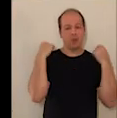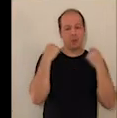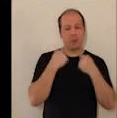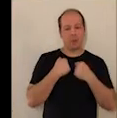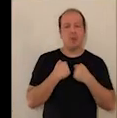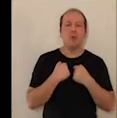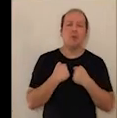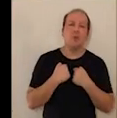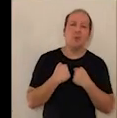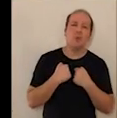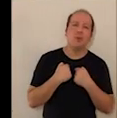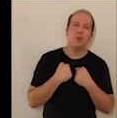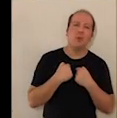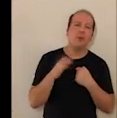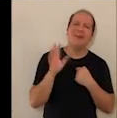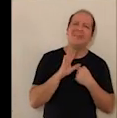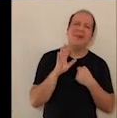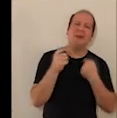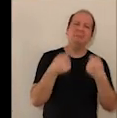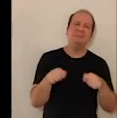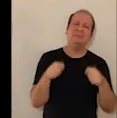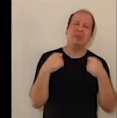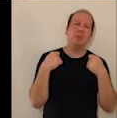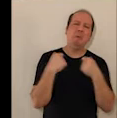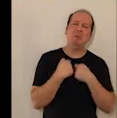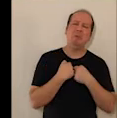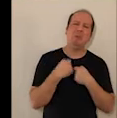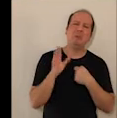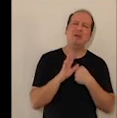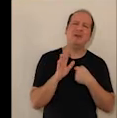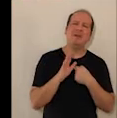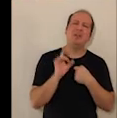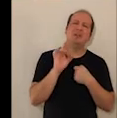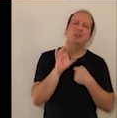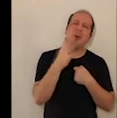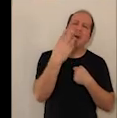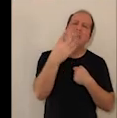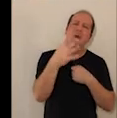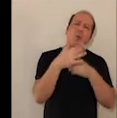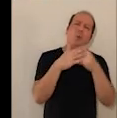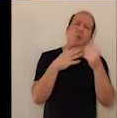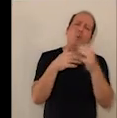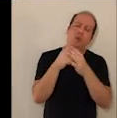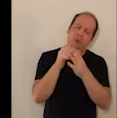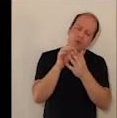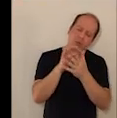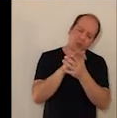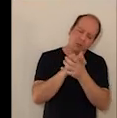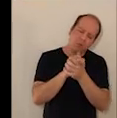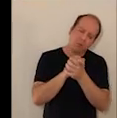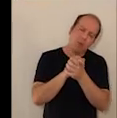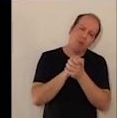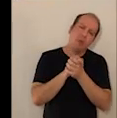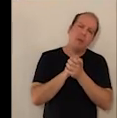cobertores. Chega de cobertores. É só a sua mão. Não quer que eu